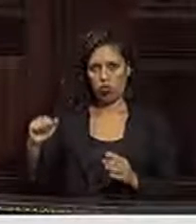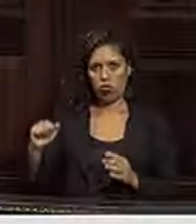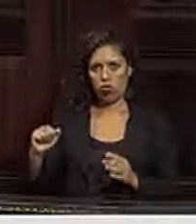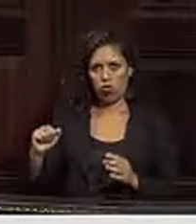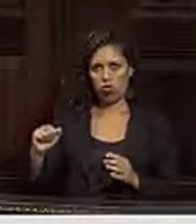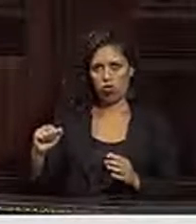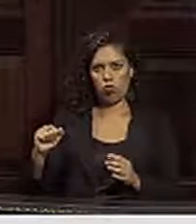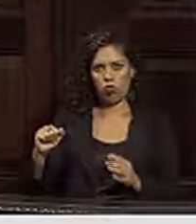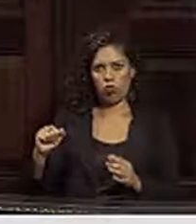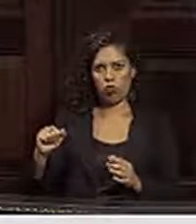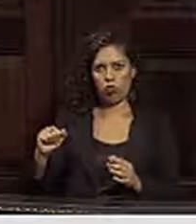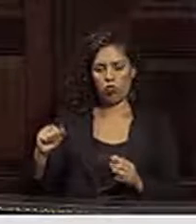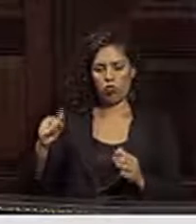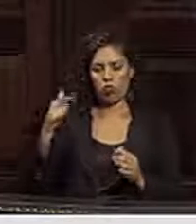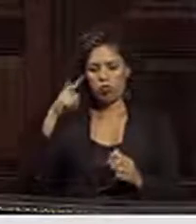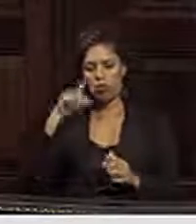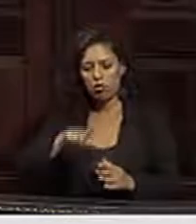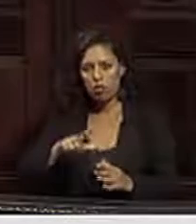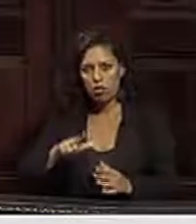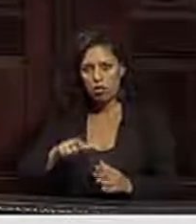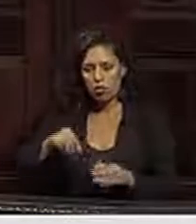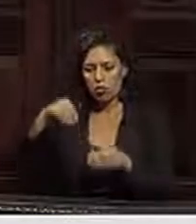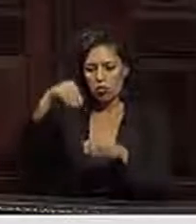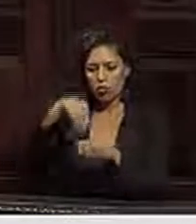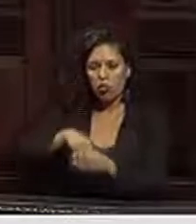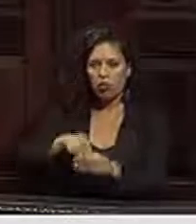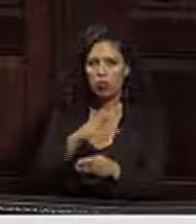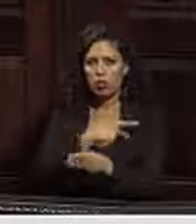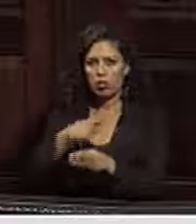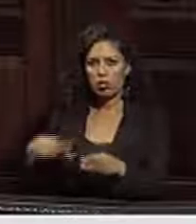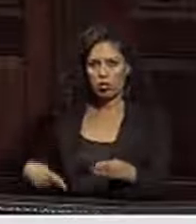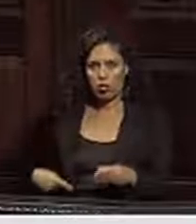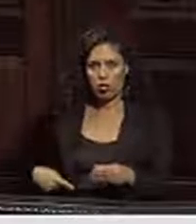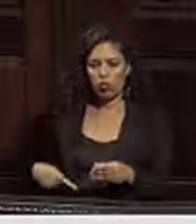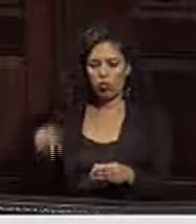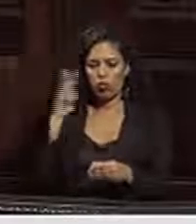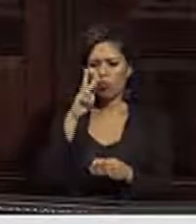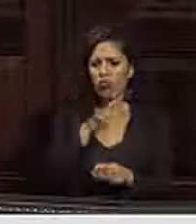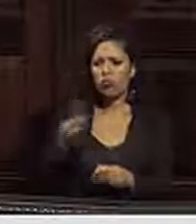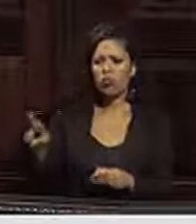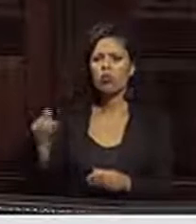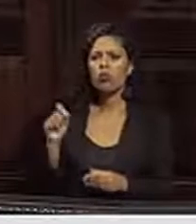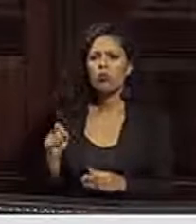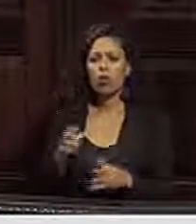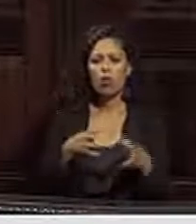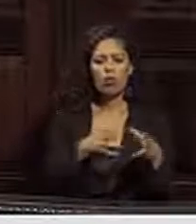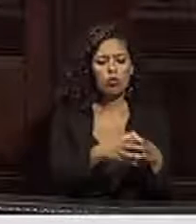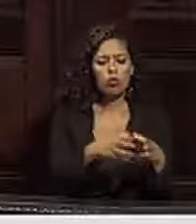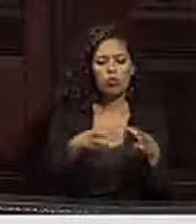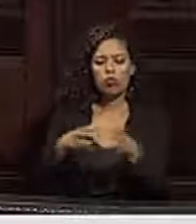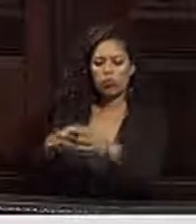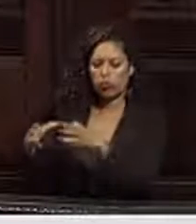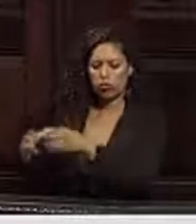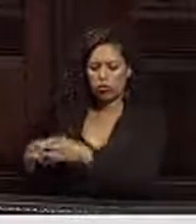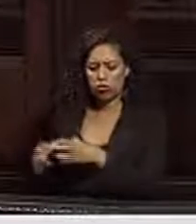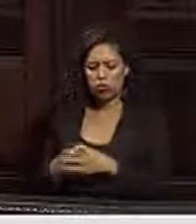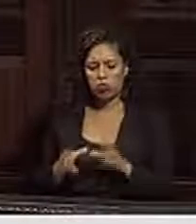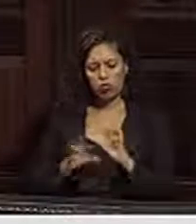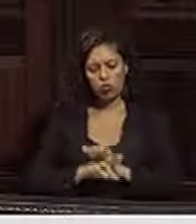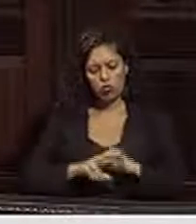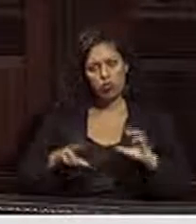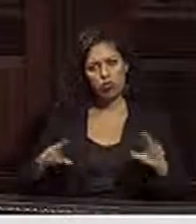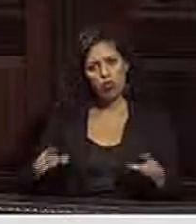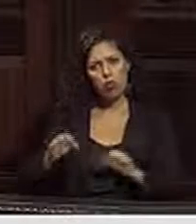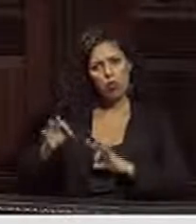são movimentos se organizando para retirar a presidenta da